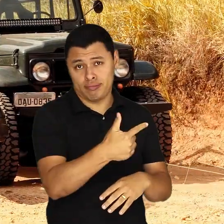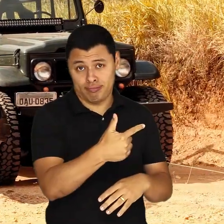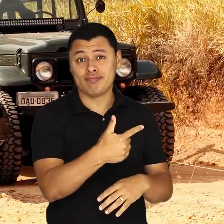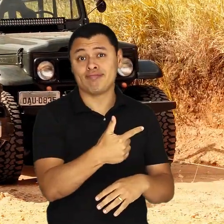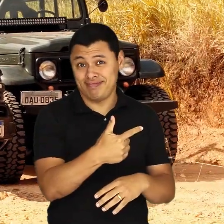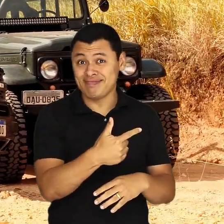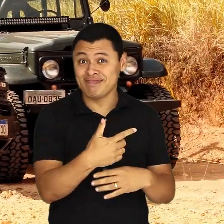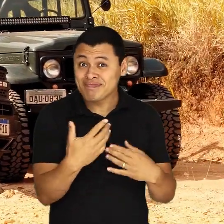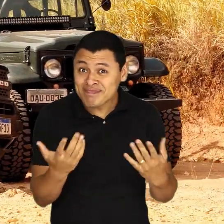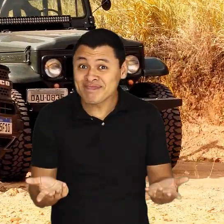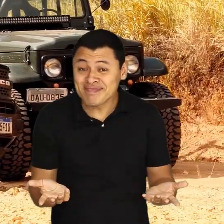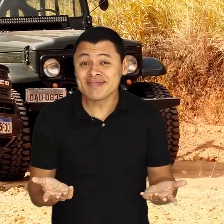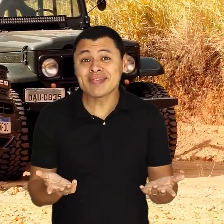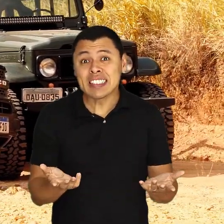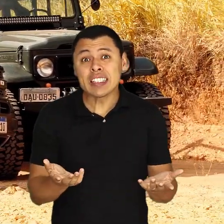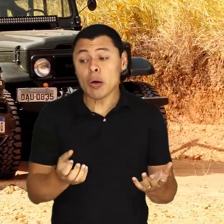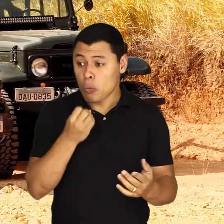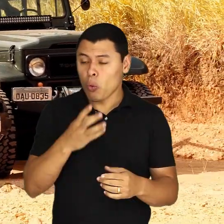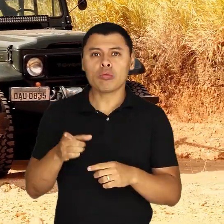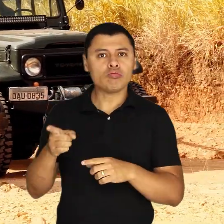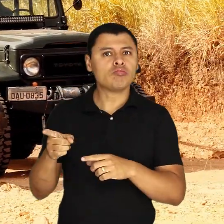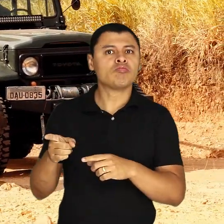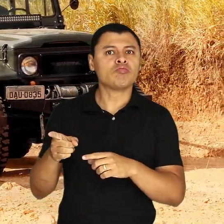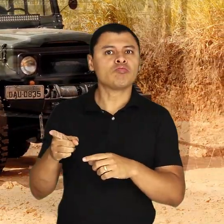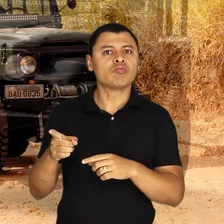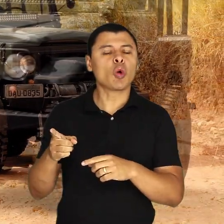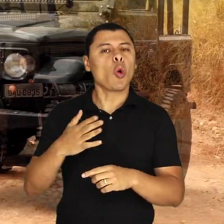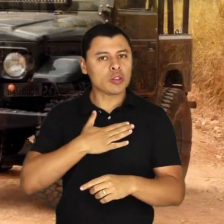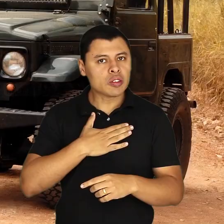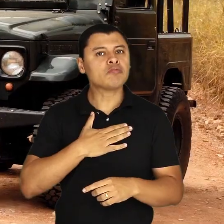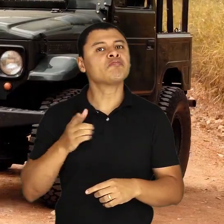melhor. Então, a gente tem realmente um produto campeão